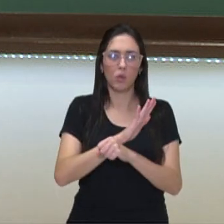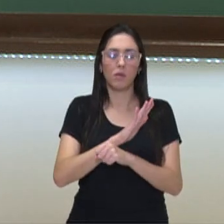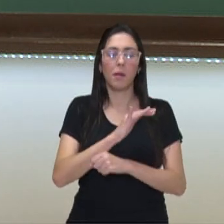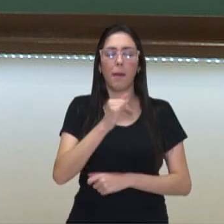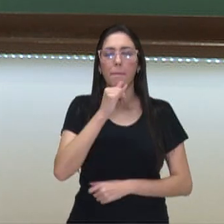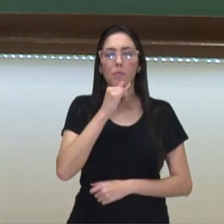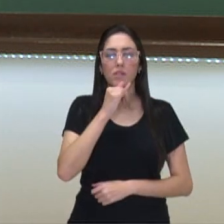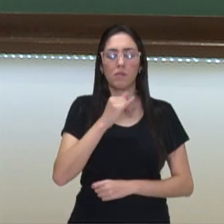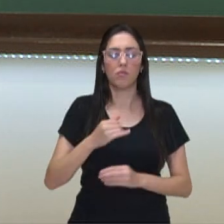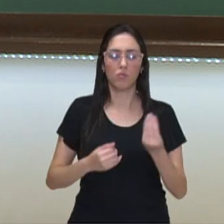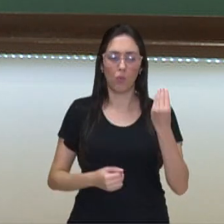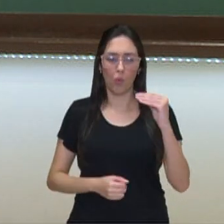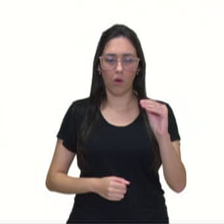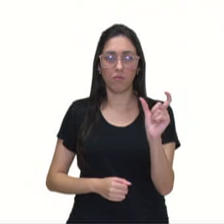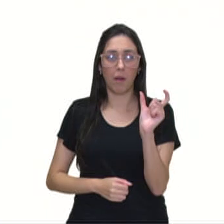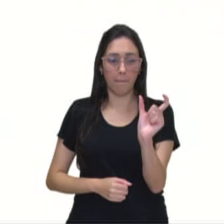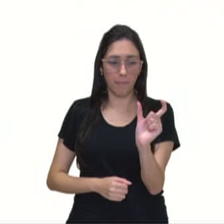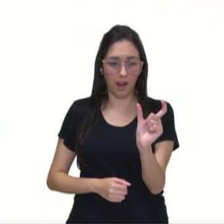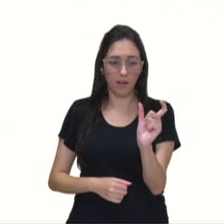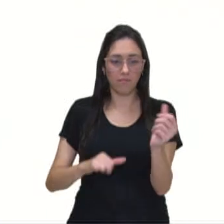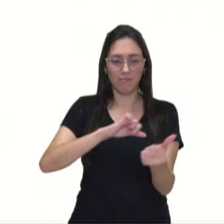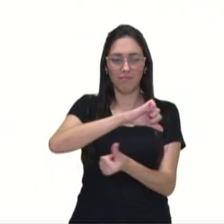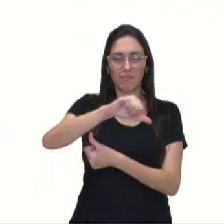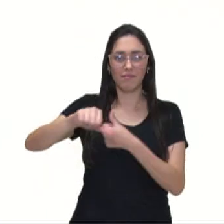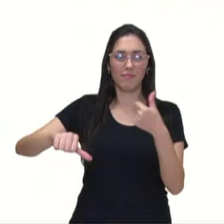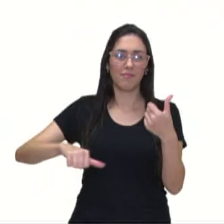um substantivo e transformá-lo em um